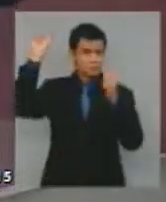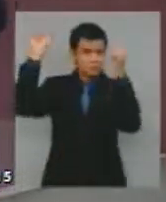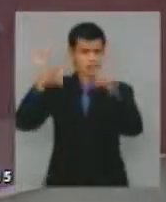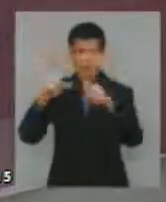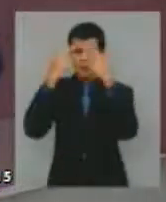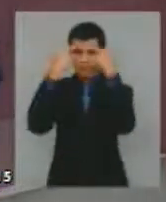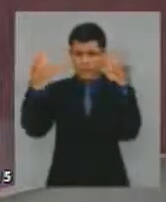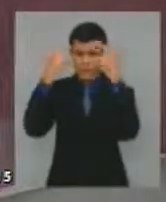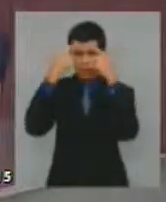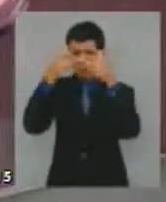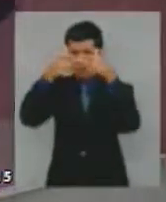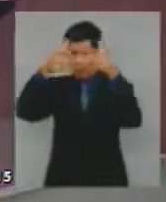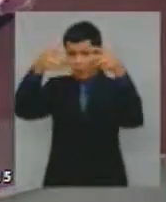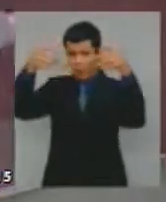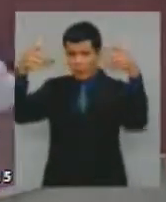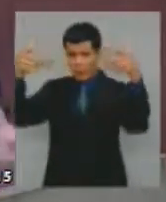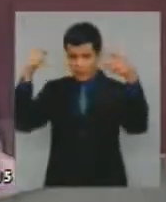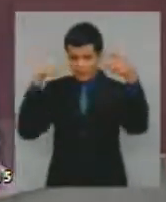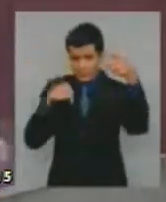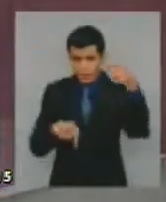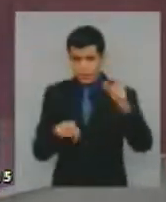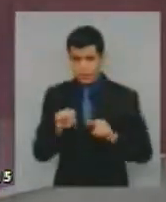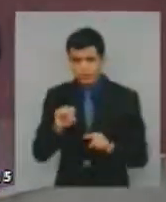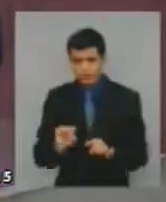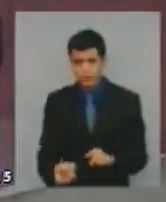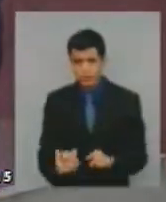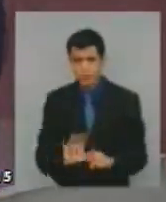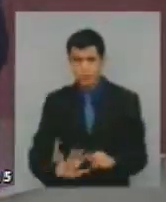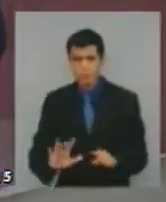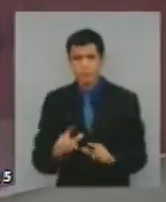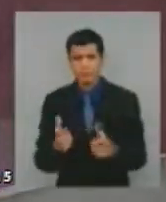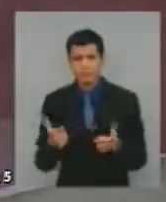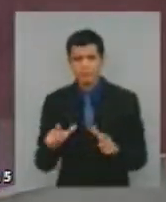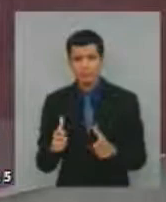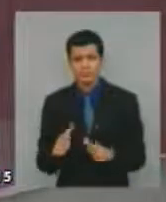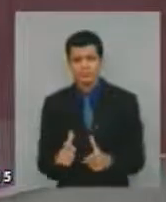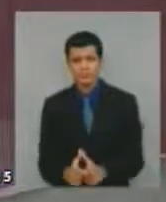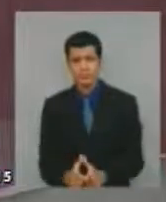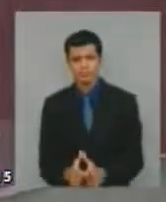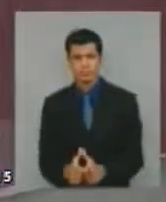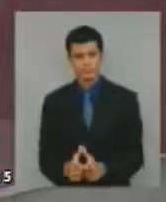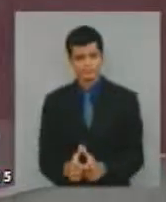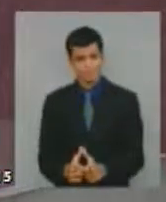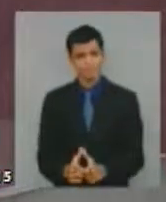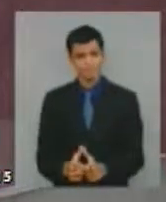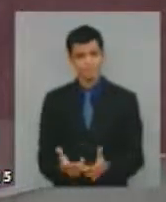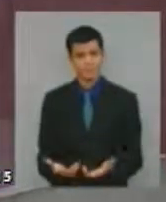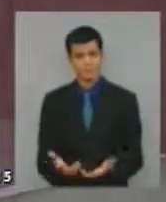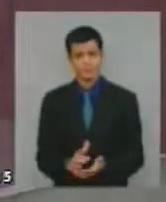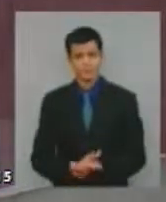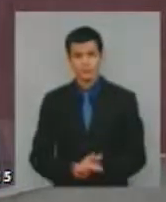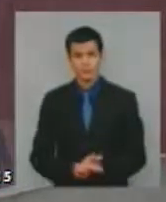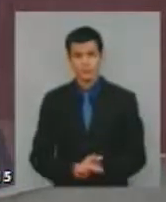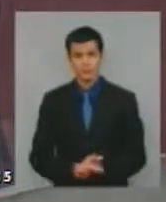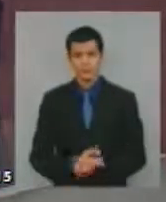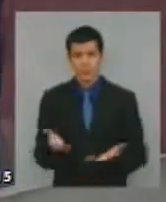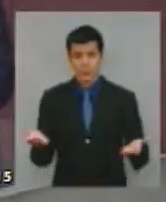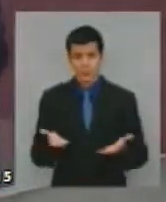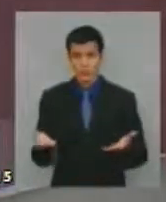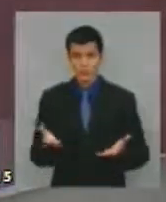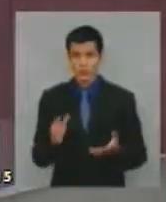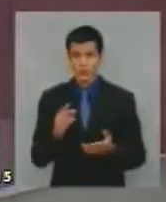estão diminuindo a taxa de homicídio. E aí comecei falando do Brasil, falando das regiões, agora eu vou falar dos